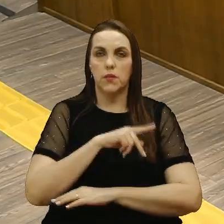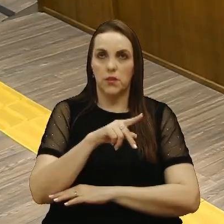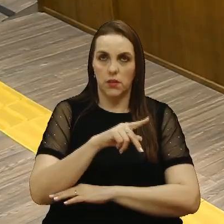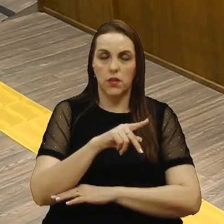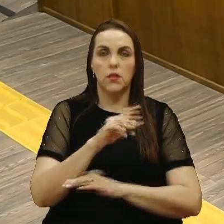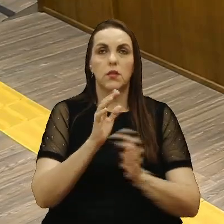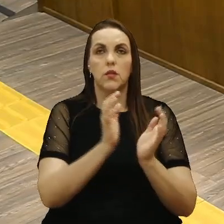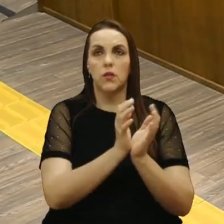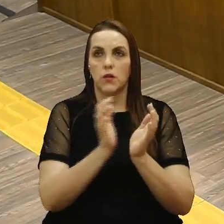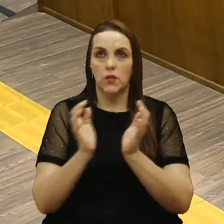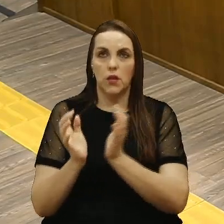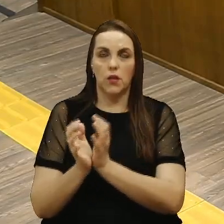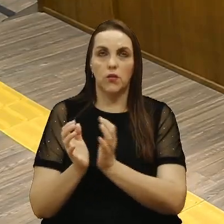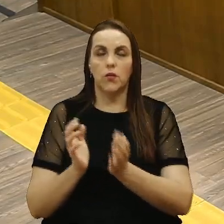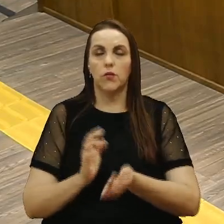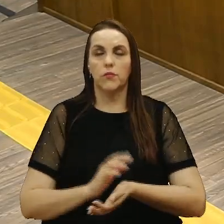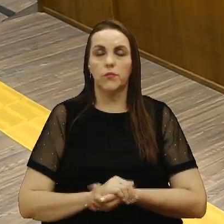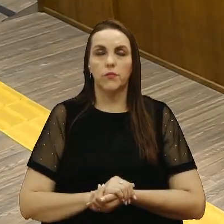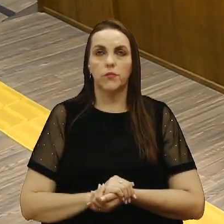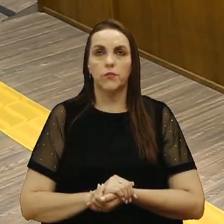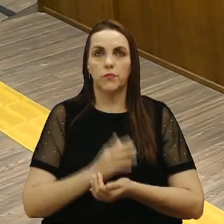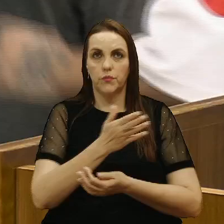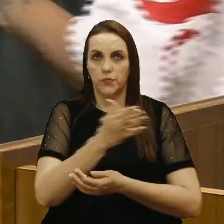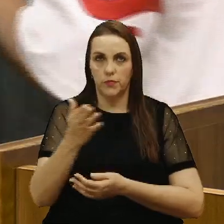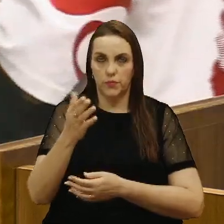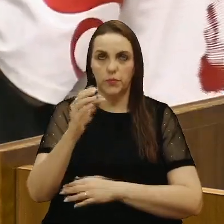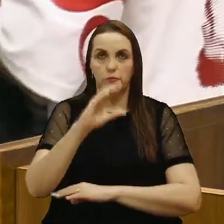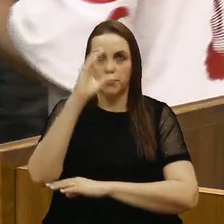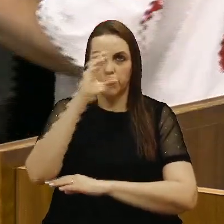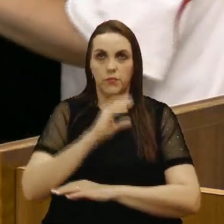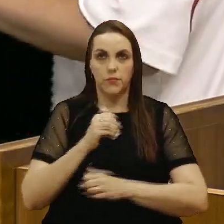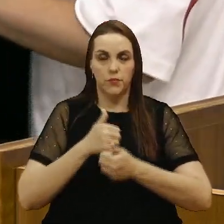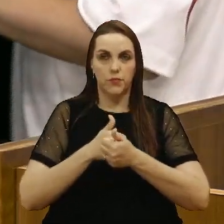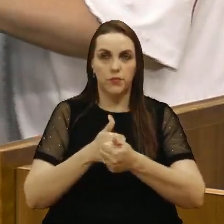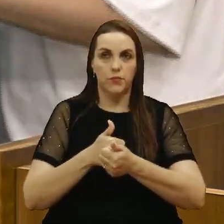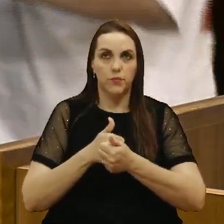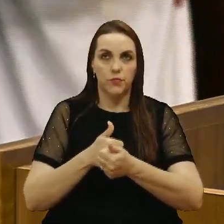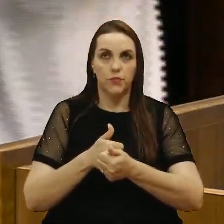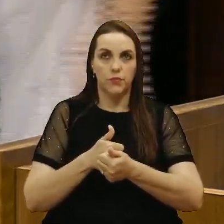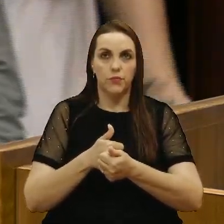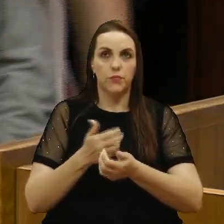nobres colegas, cidadãos que nos acompanham